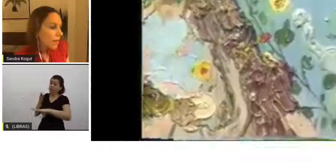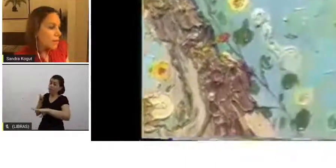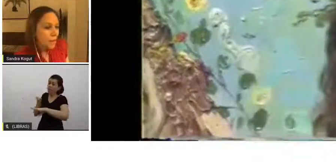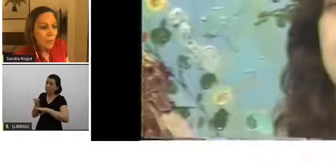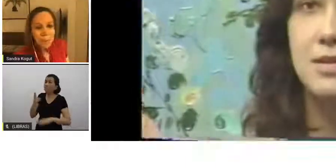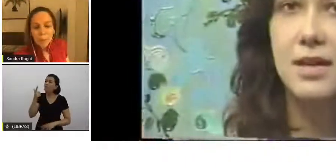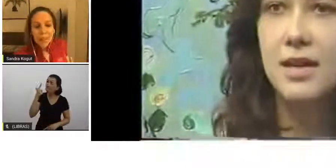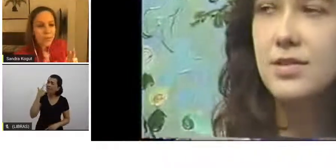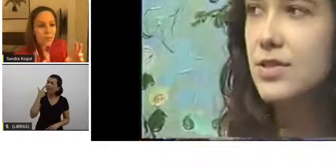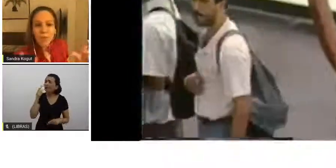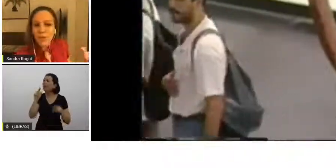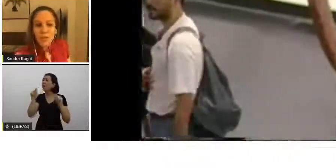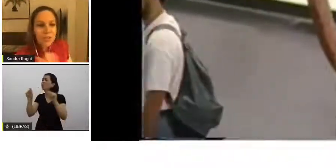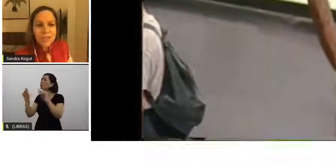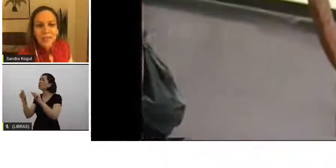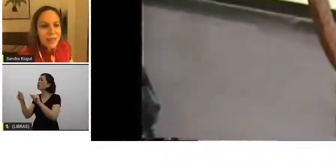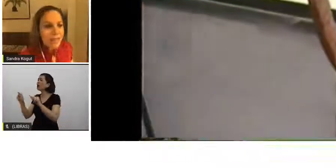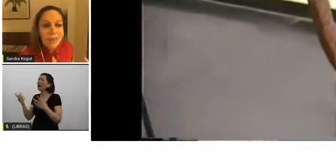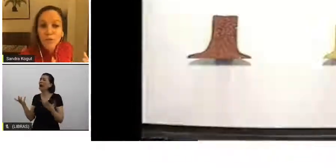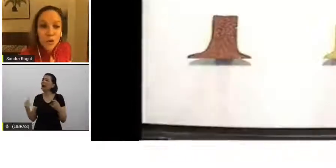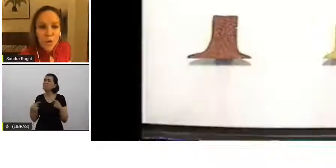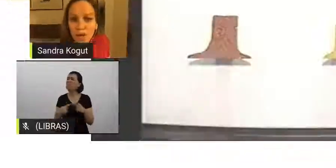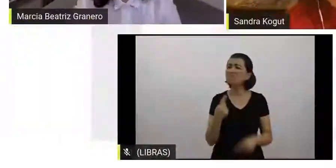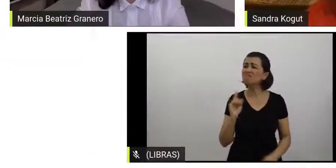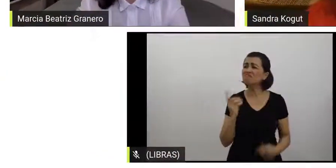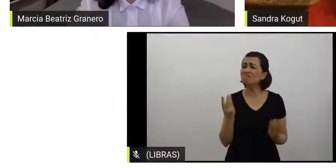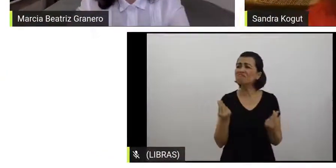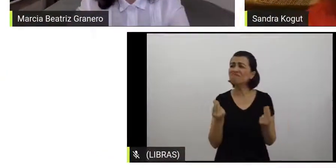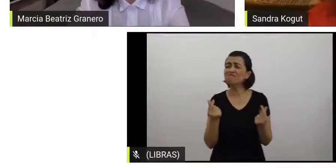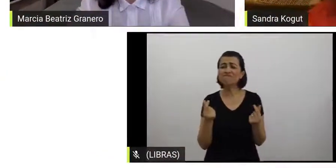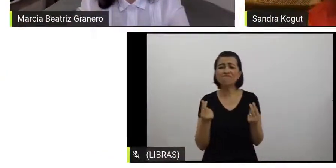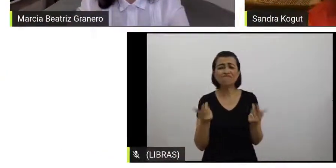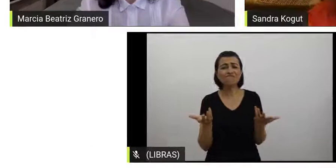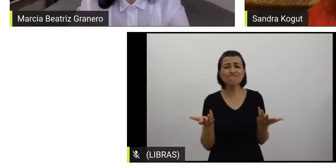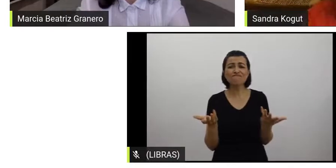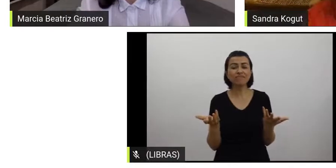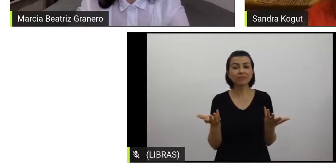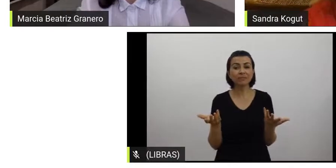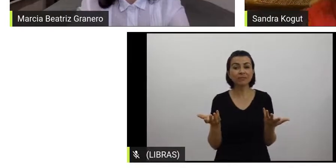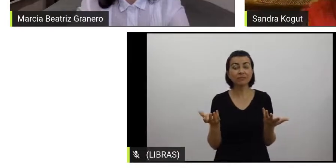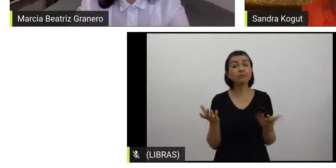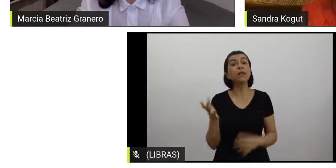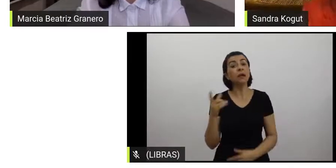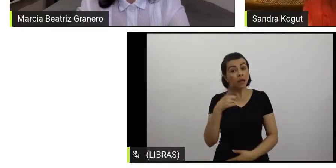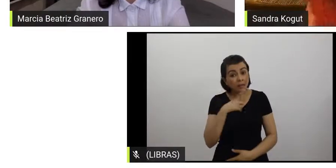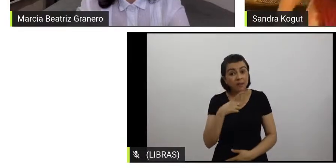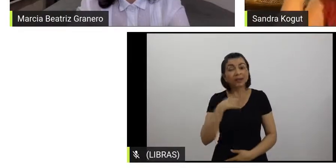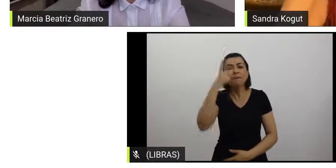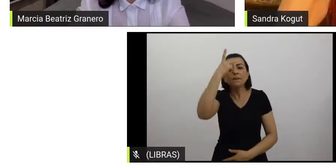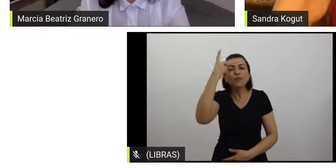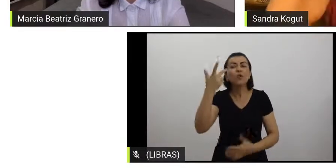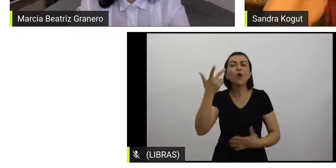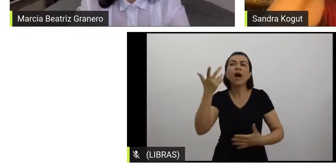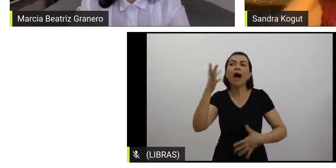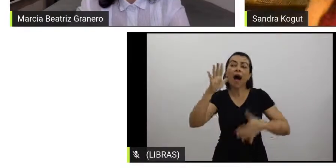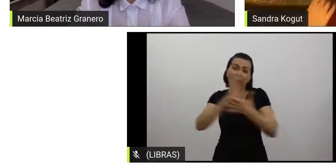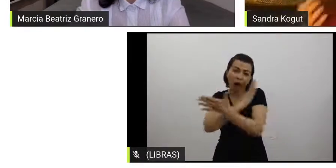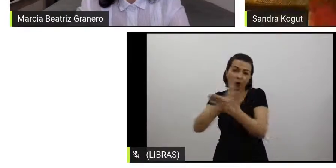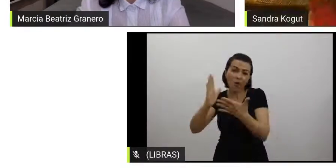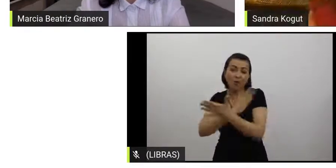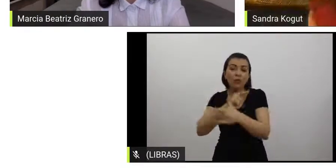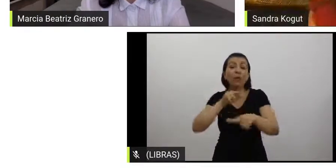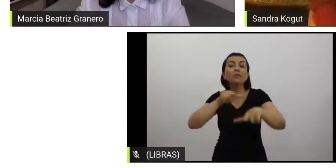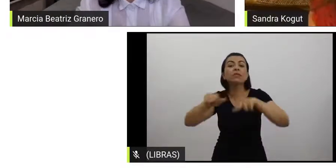museu pelas pessoas que estão ali em torno, que às vezes nunca entram. O cara trabalha há 30 anos